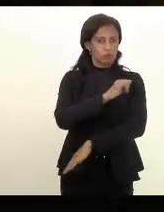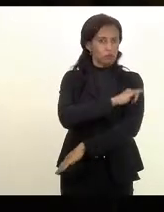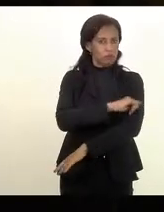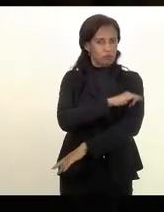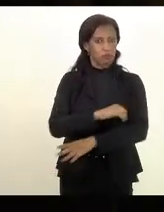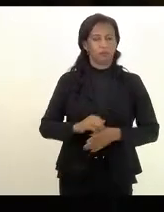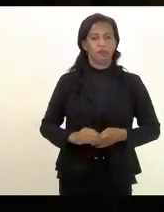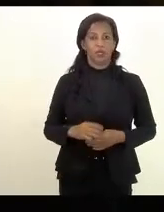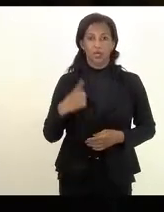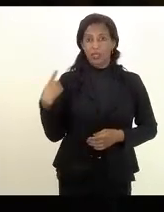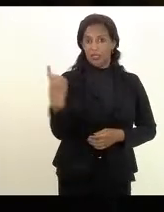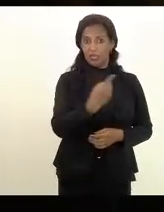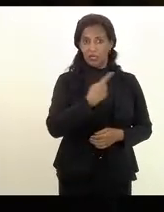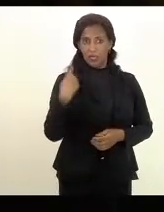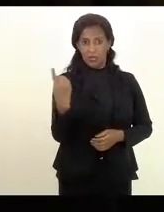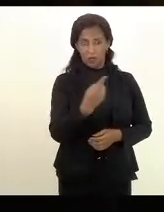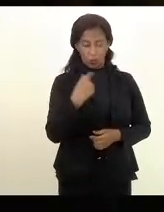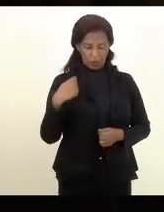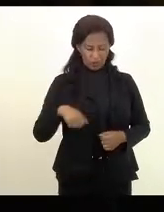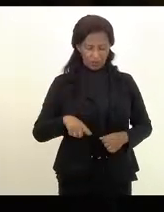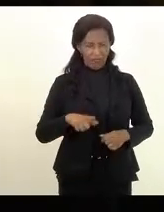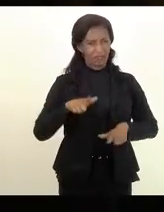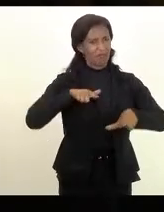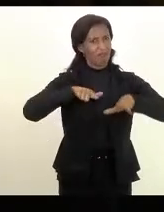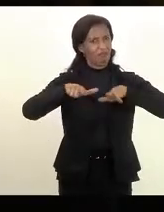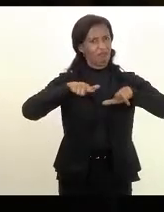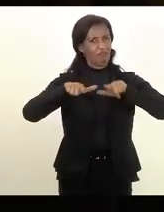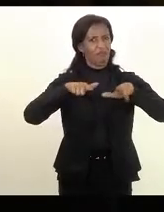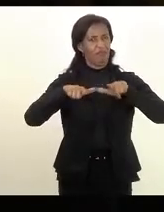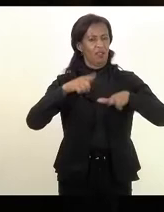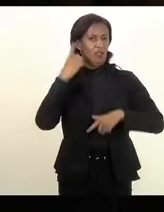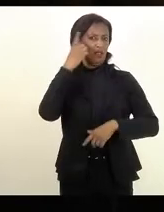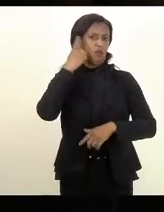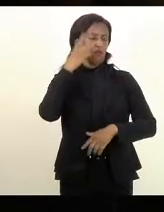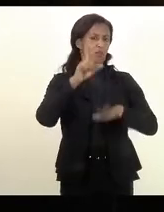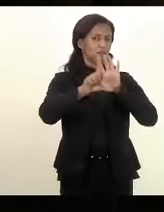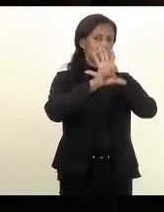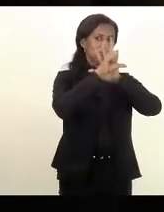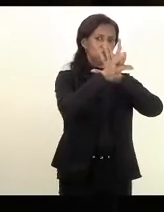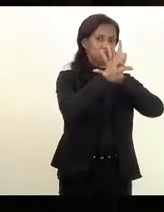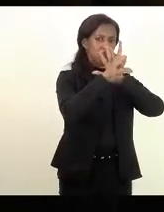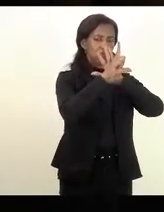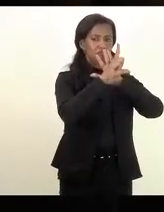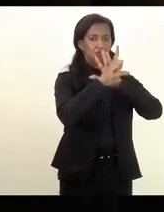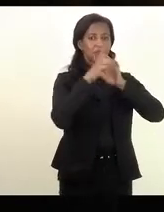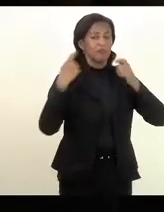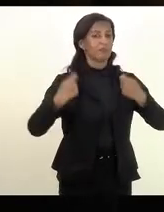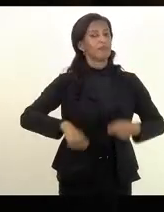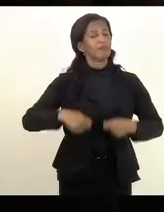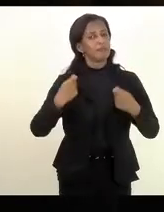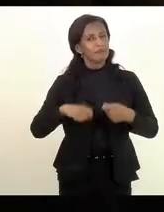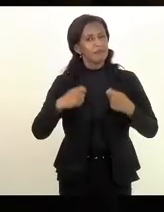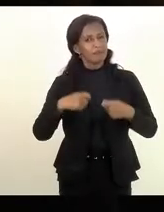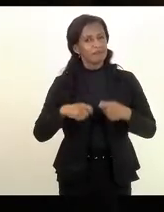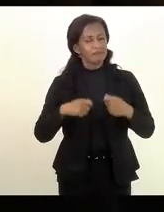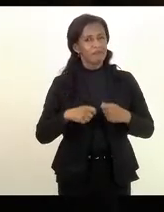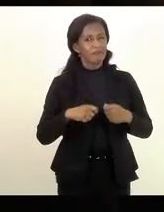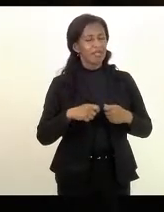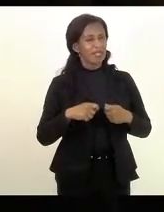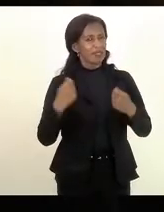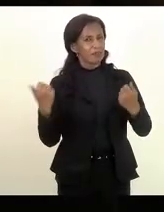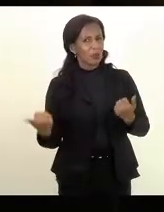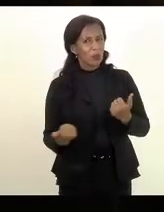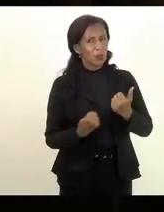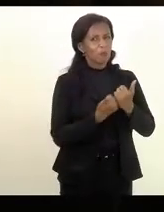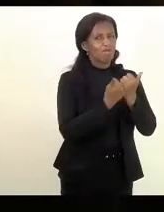e que nós aqui enquanto legisladoras e legisladoras que somos precisamos nos ancorar